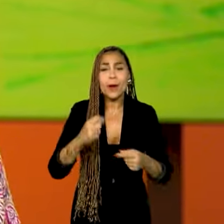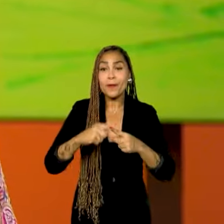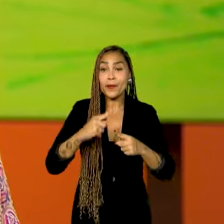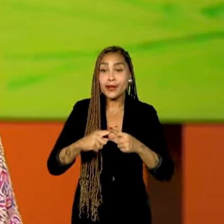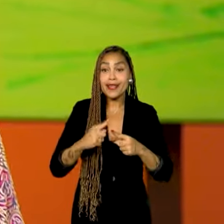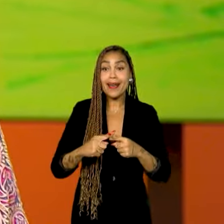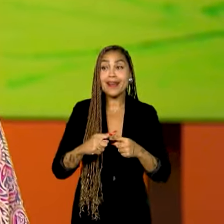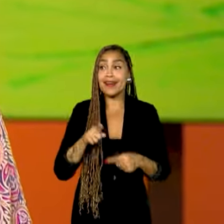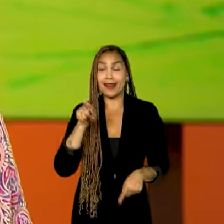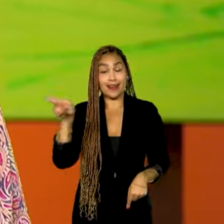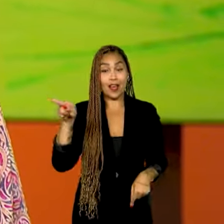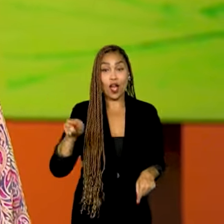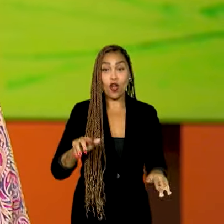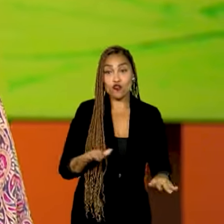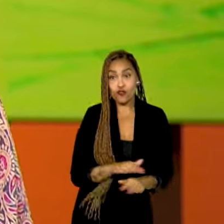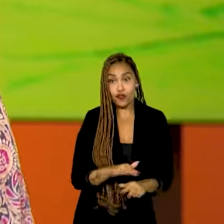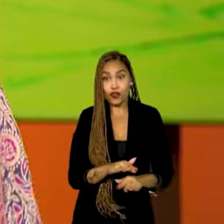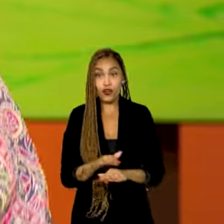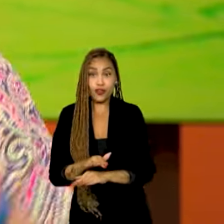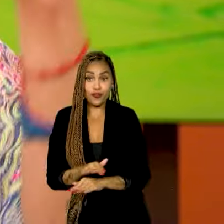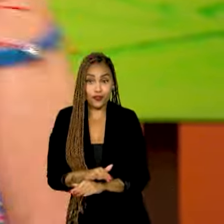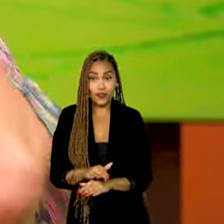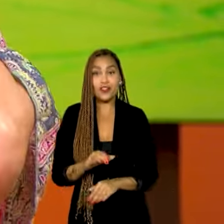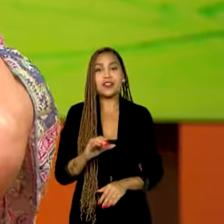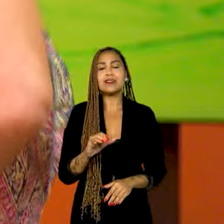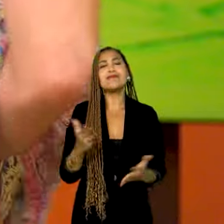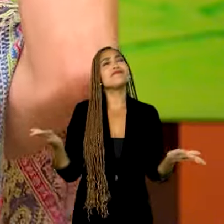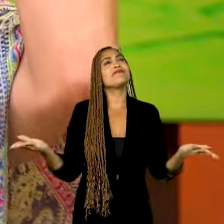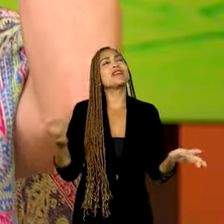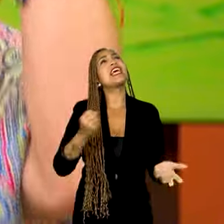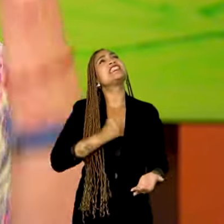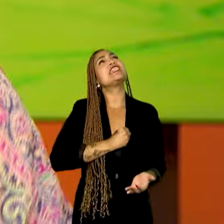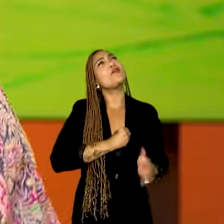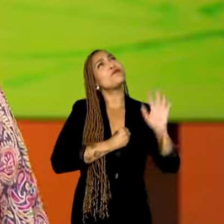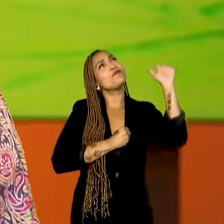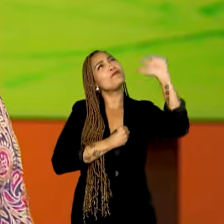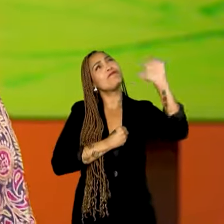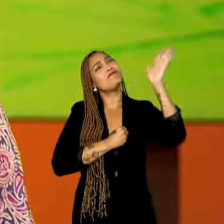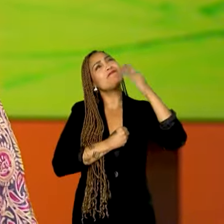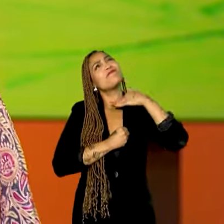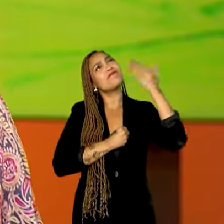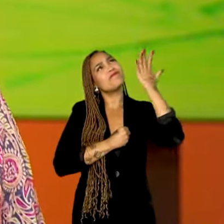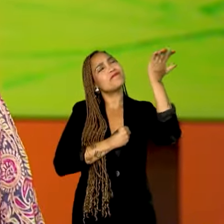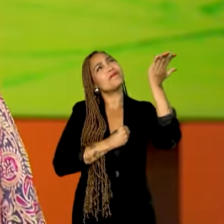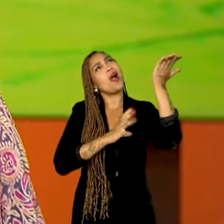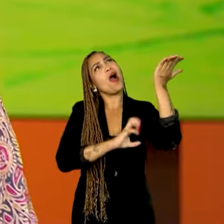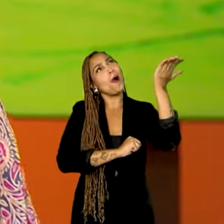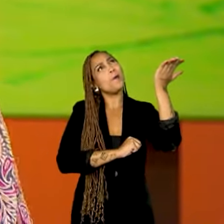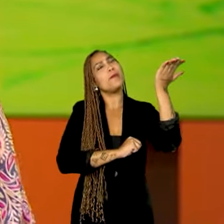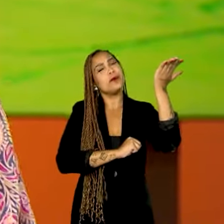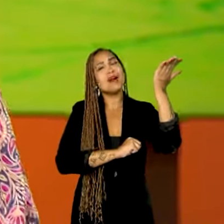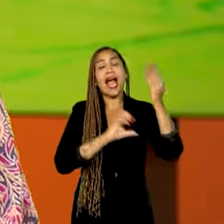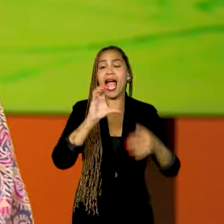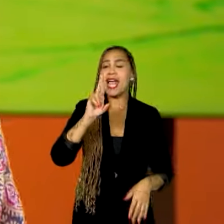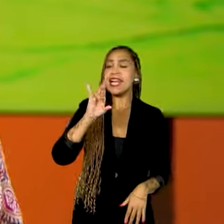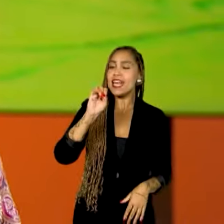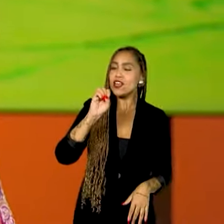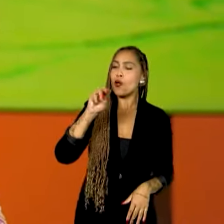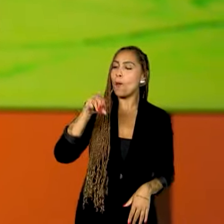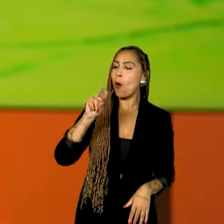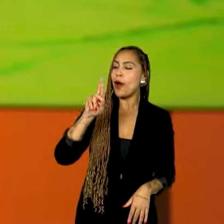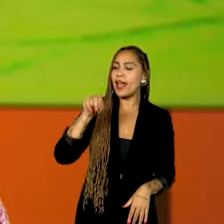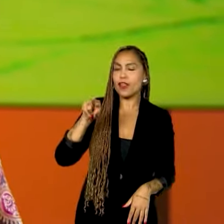um produto... Ai, Silvio, como eu te amo, porque ele realmente é visionário. Cris Moreno... tem